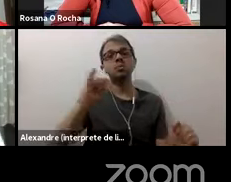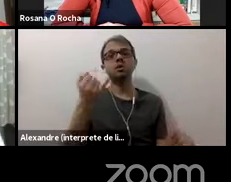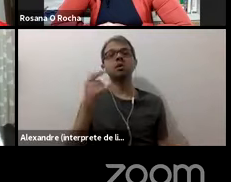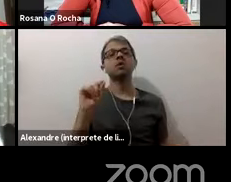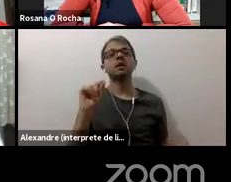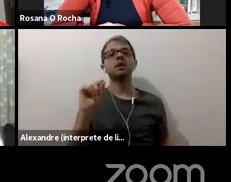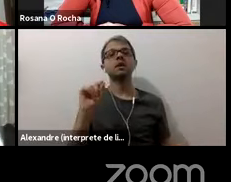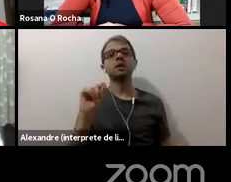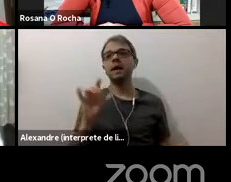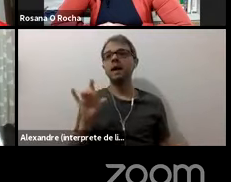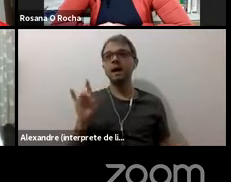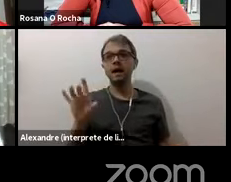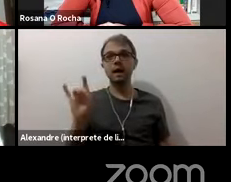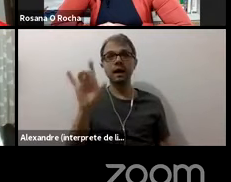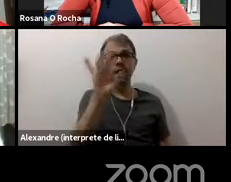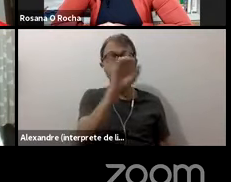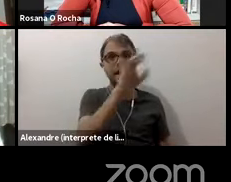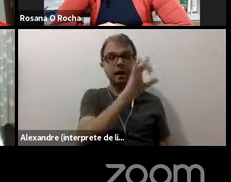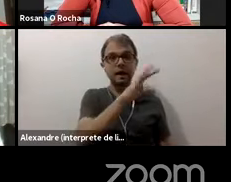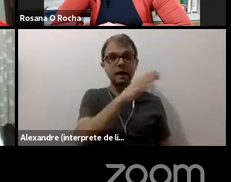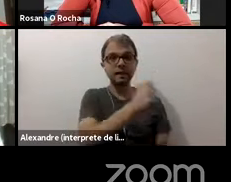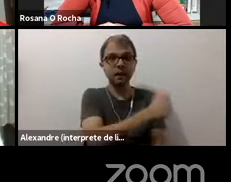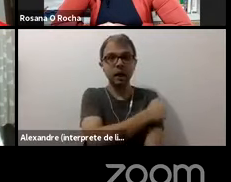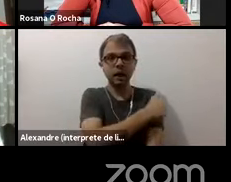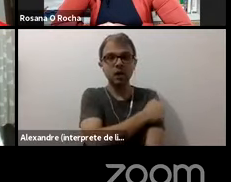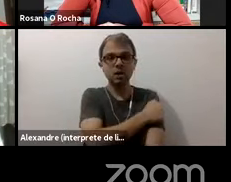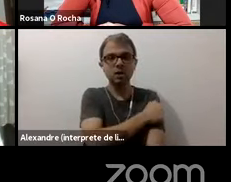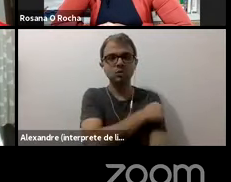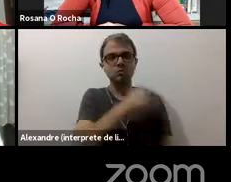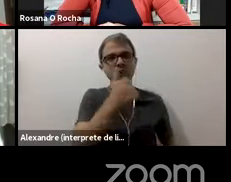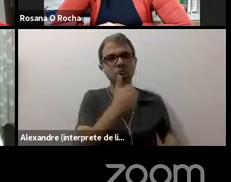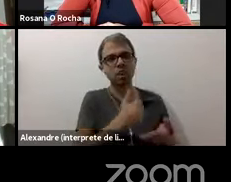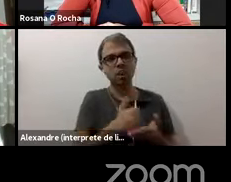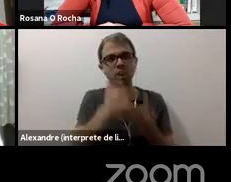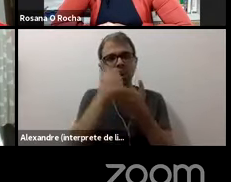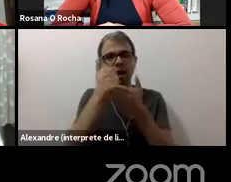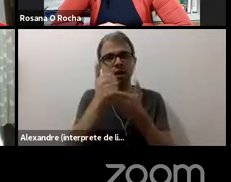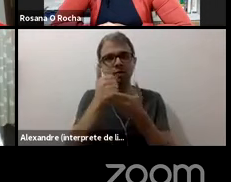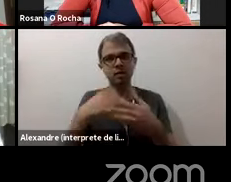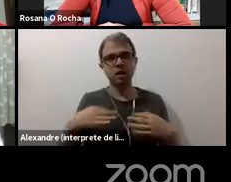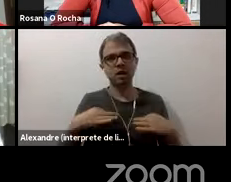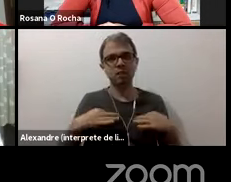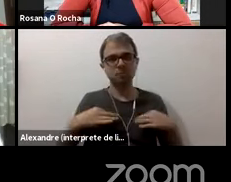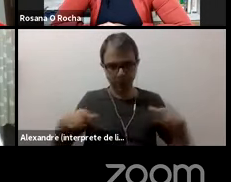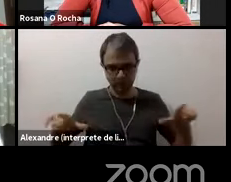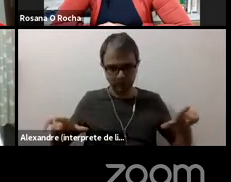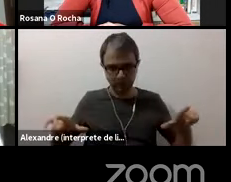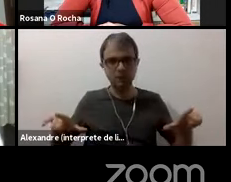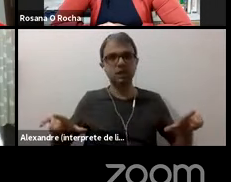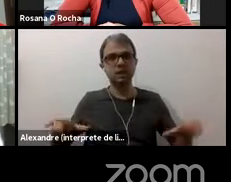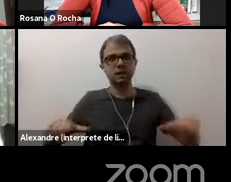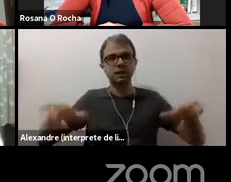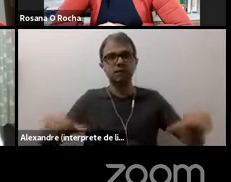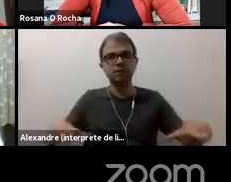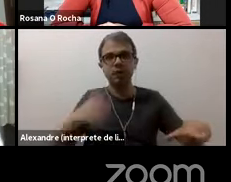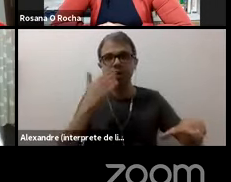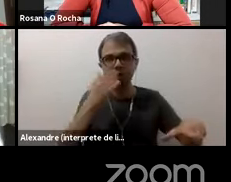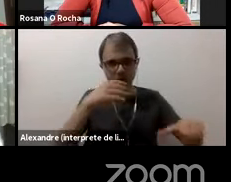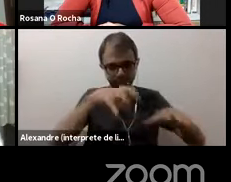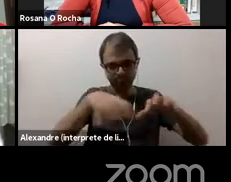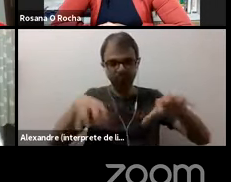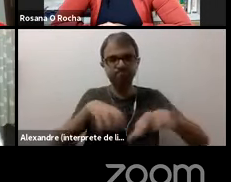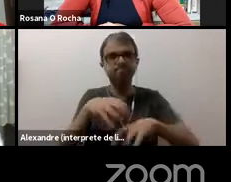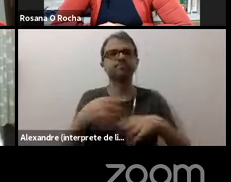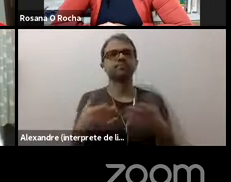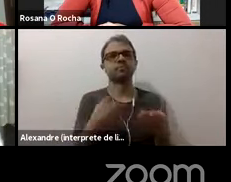piquenique, né? Cada um fazer a sua toalhinha de piquenique. Aí, é claro, utilizar os vários espaços que a escola possa vir a ter, né? Pátio, chão,